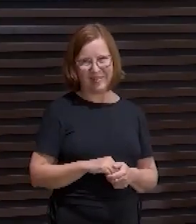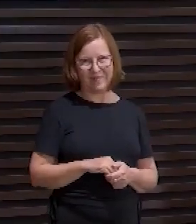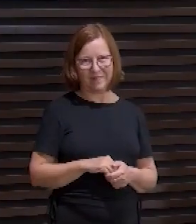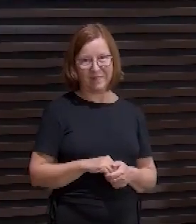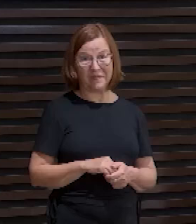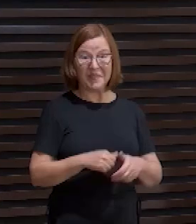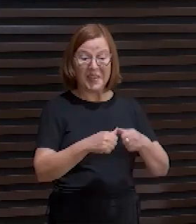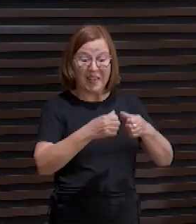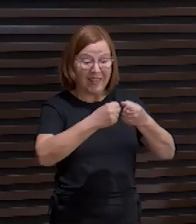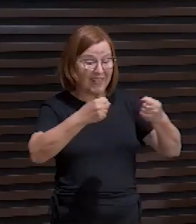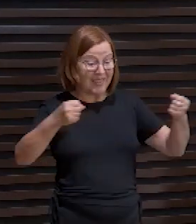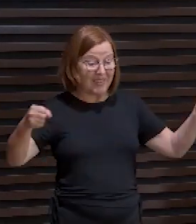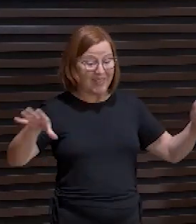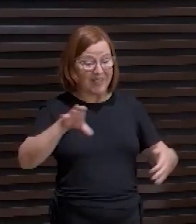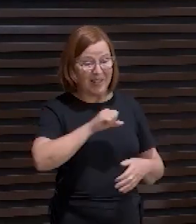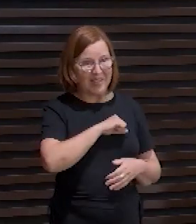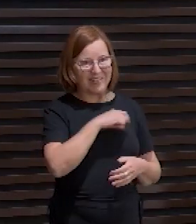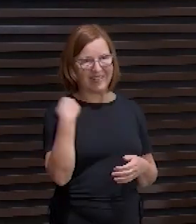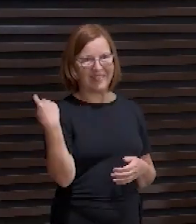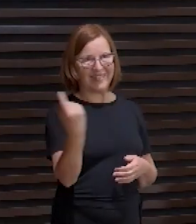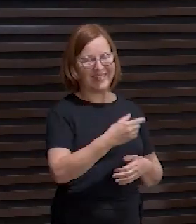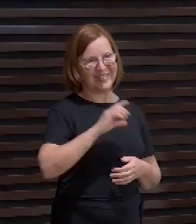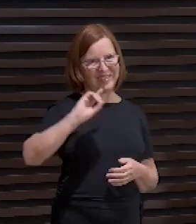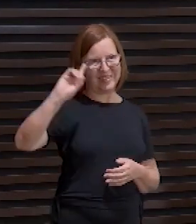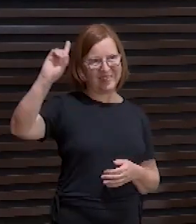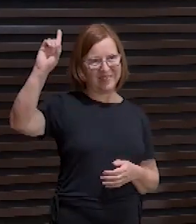Esse é o tamanho do amor do nosso Deus.